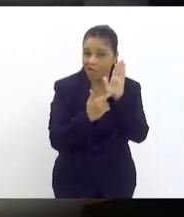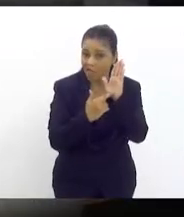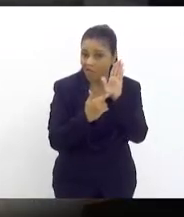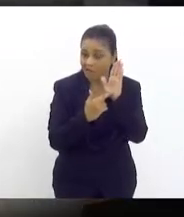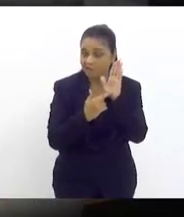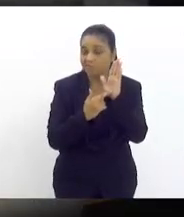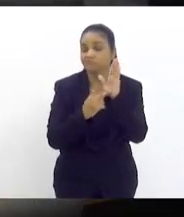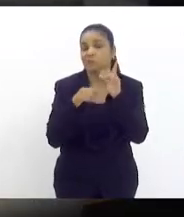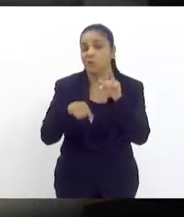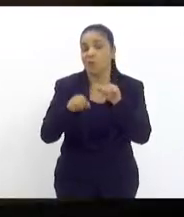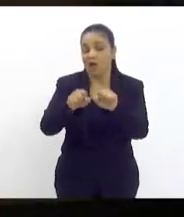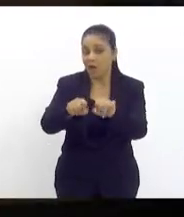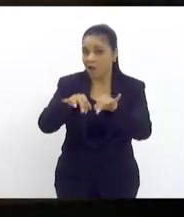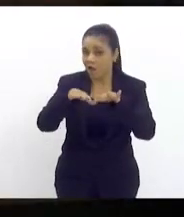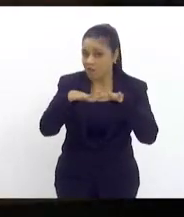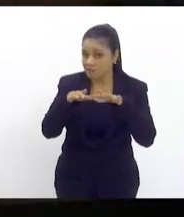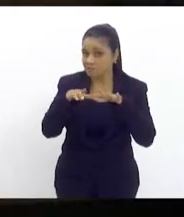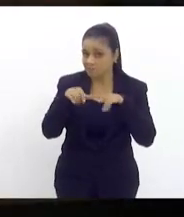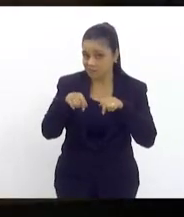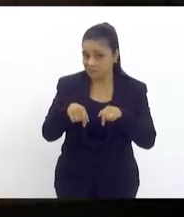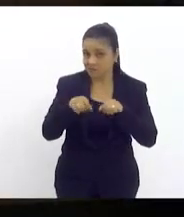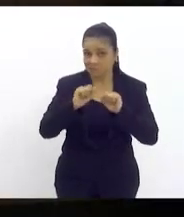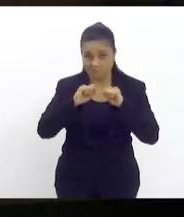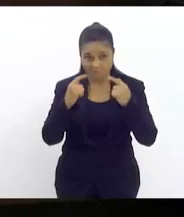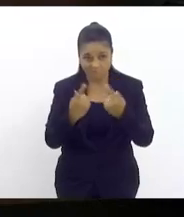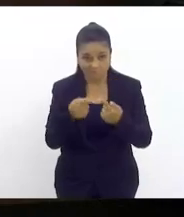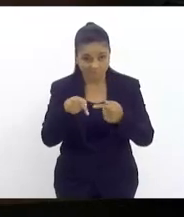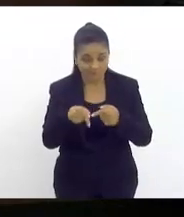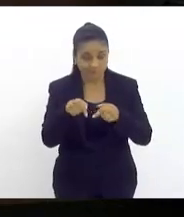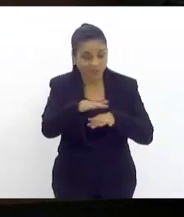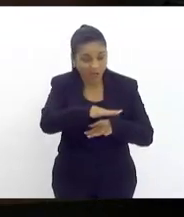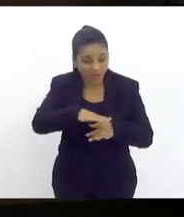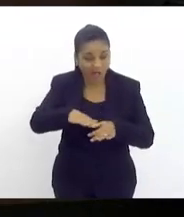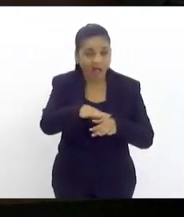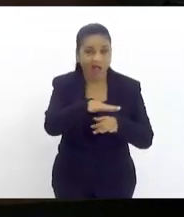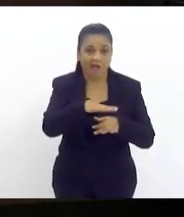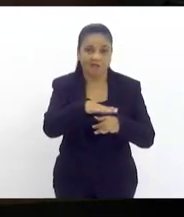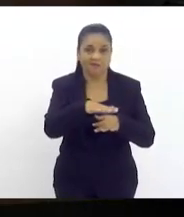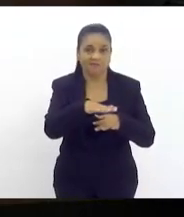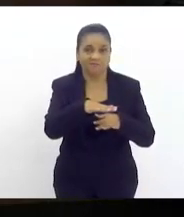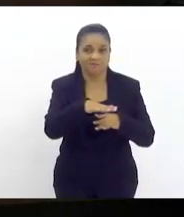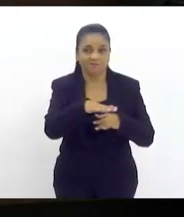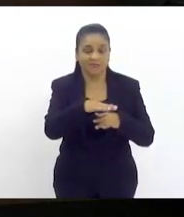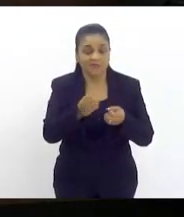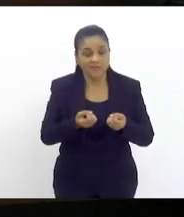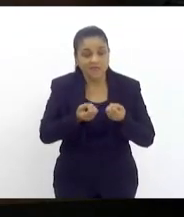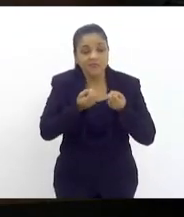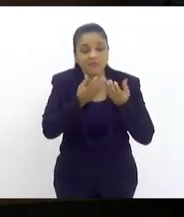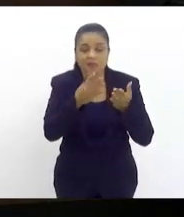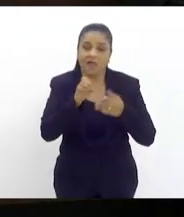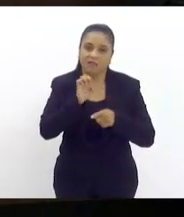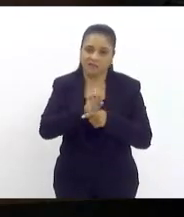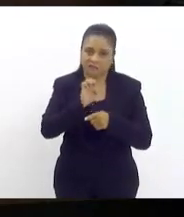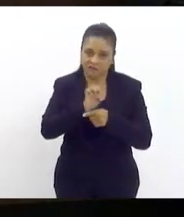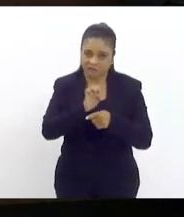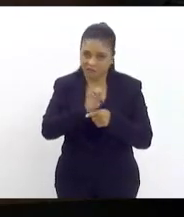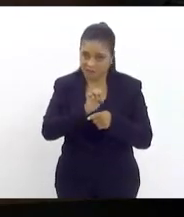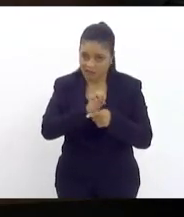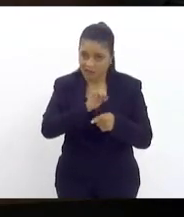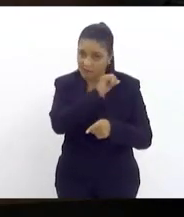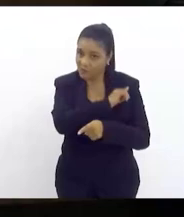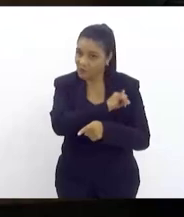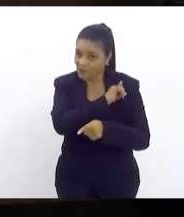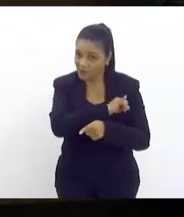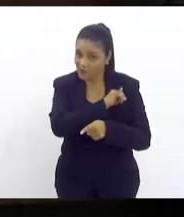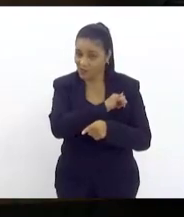Assembleia Legislativa, que uma determinada área seja entregue pelo Estado do Rio de Janeiro e que,